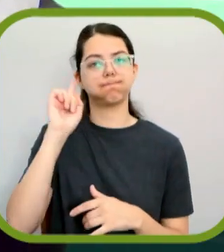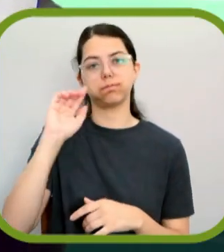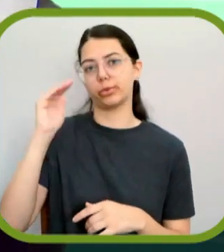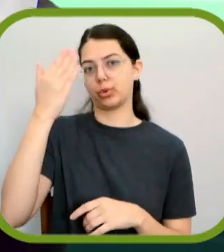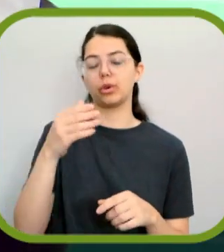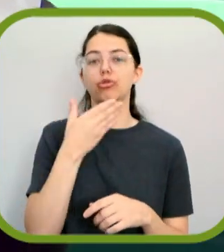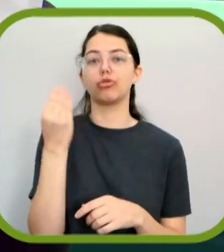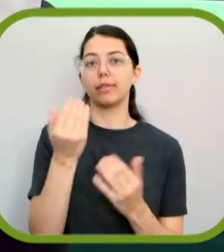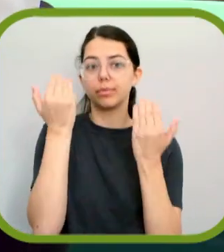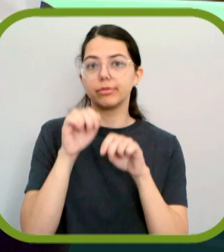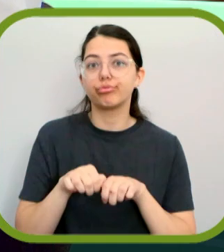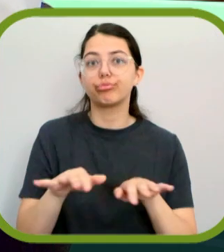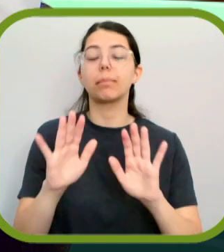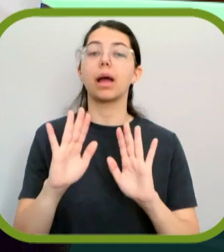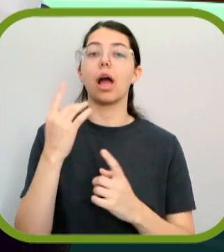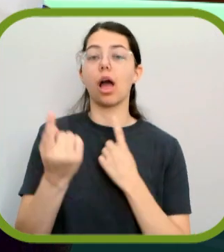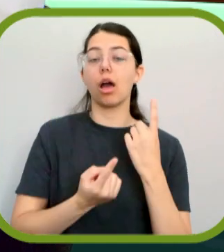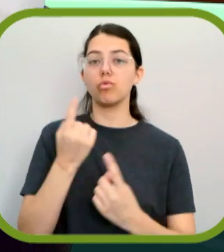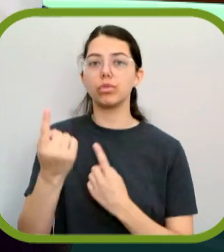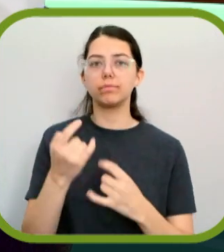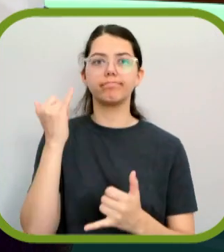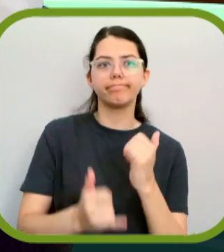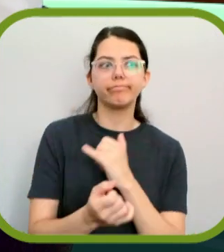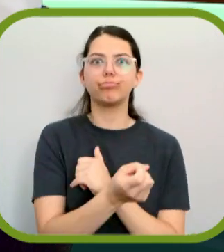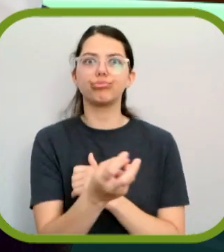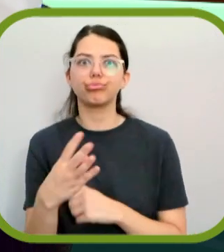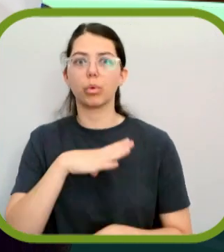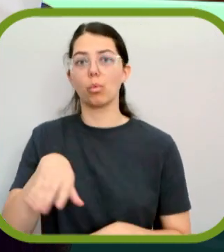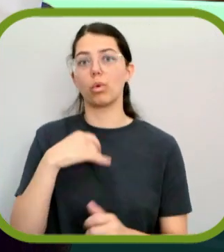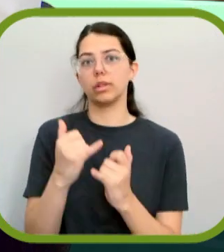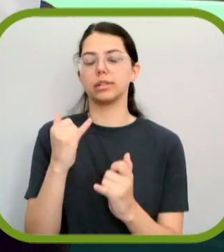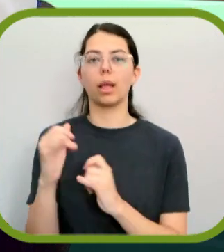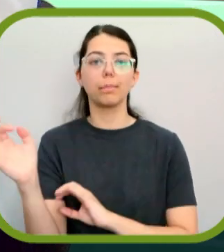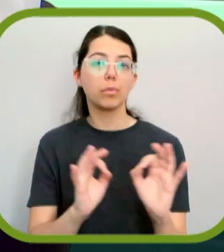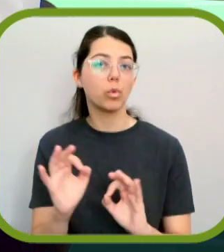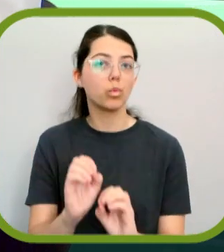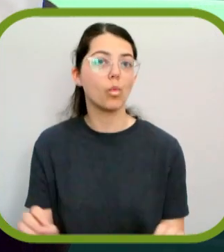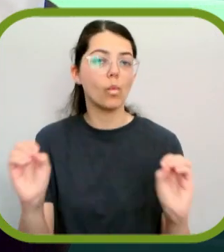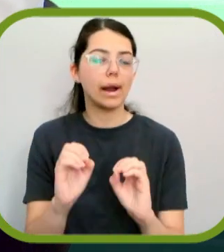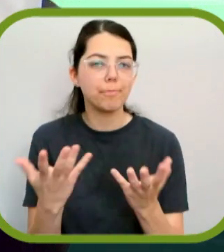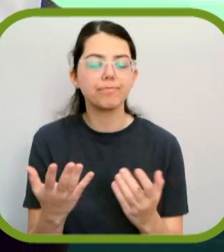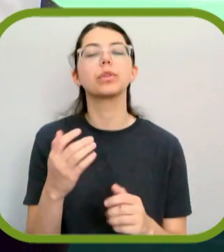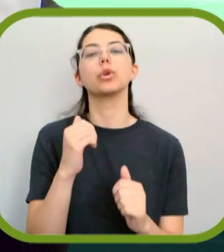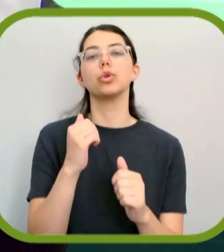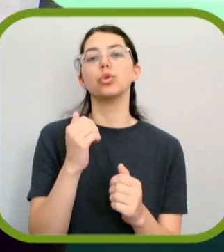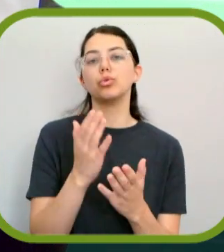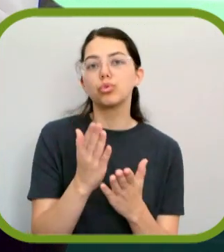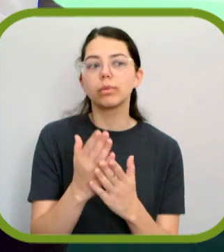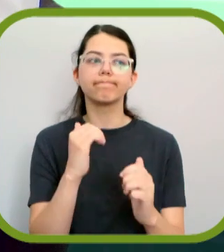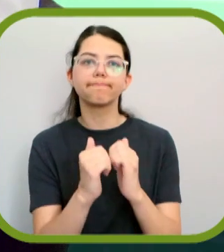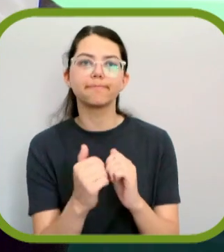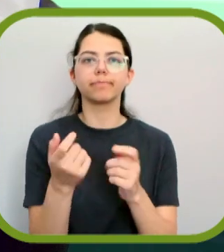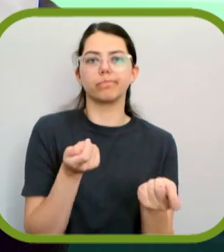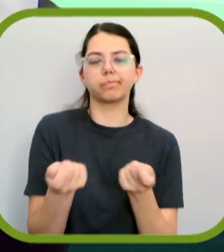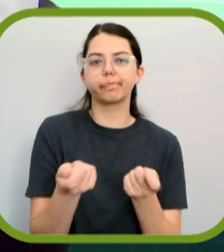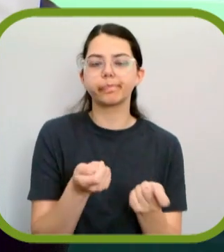ser um espaço-chave na formação dos jovens, mas nem sempre está preparada para lidar com os perigos do mundo digital. Que papel